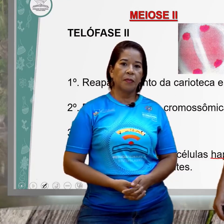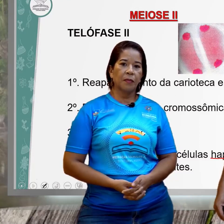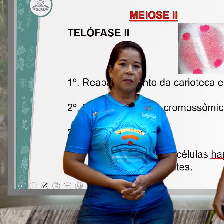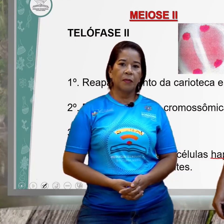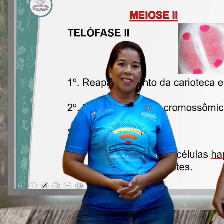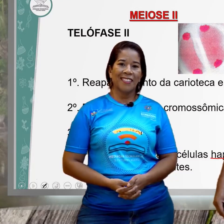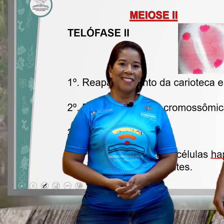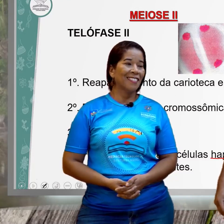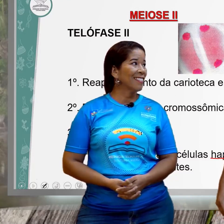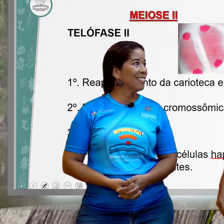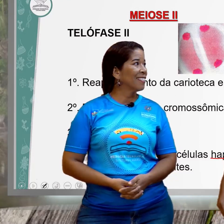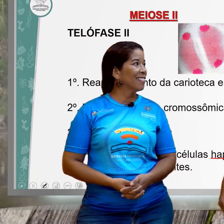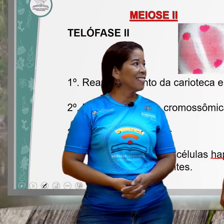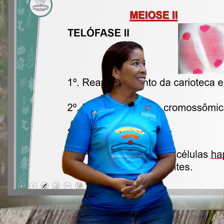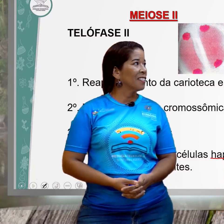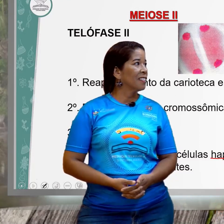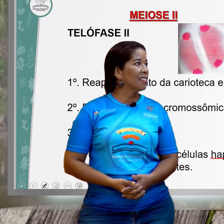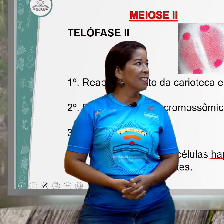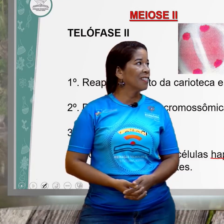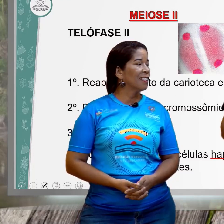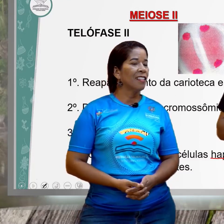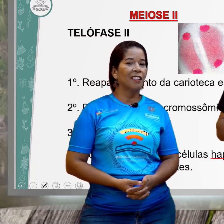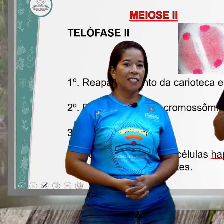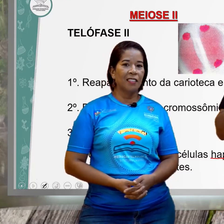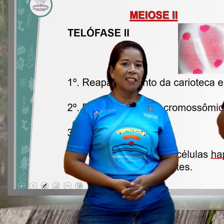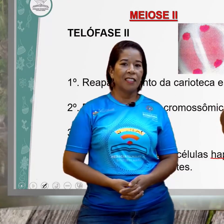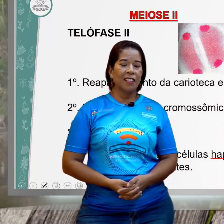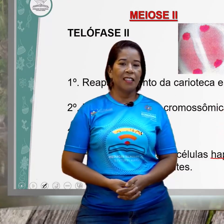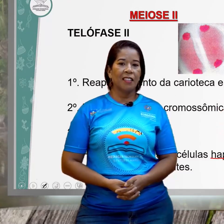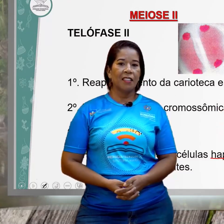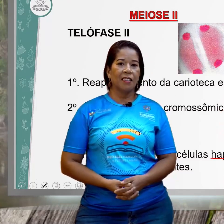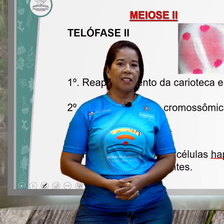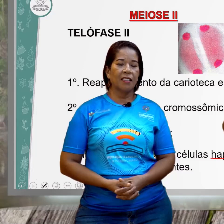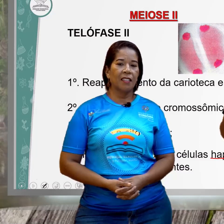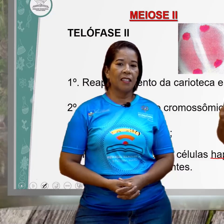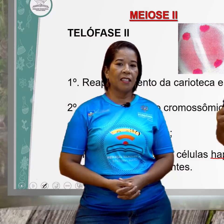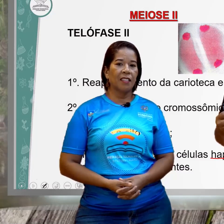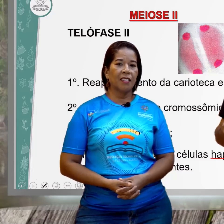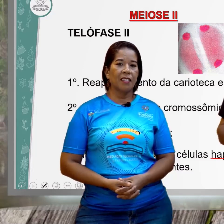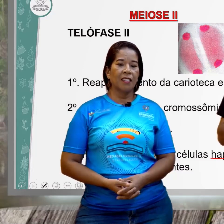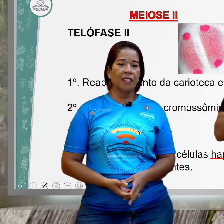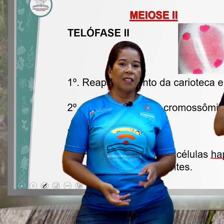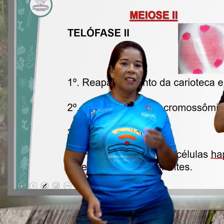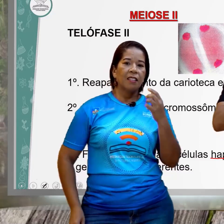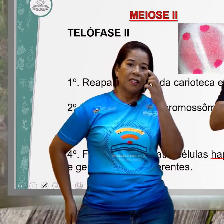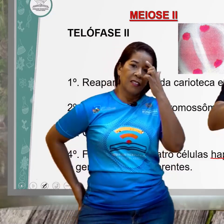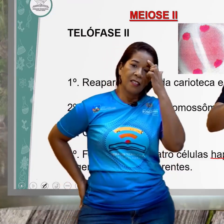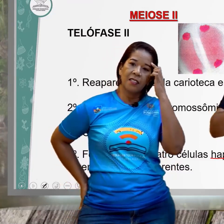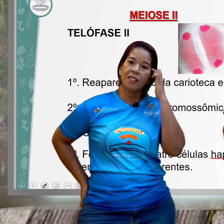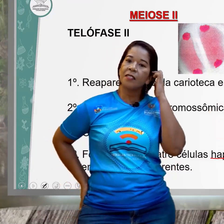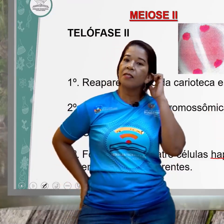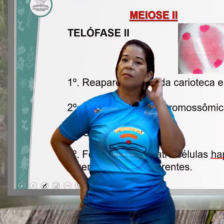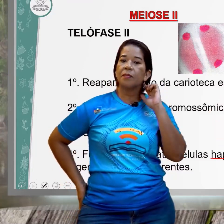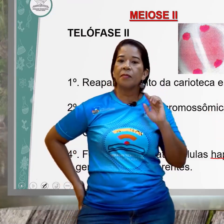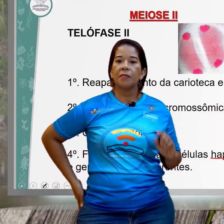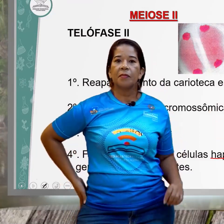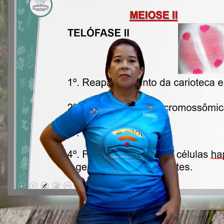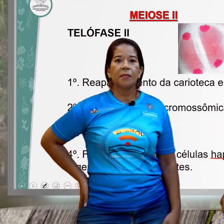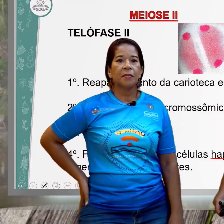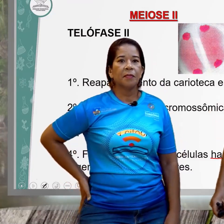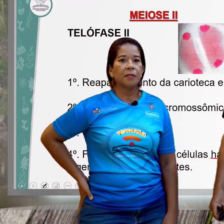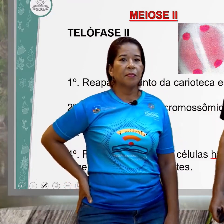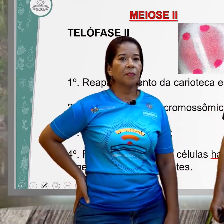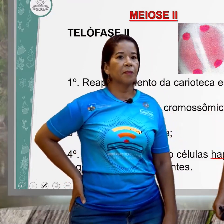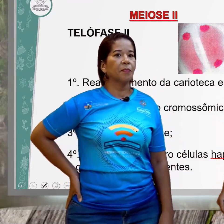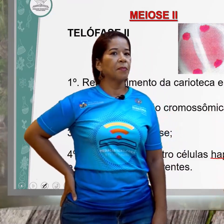né? A menina ser parecida, idêntica à mãe, enfim. É justamente lá no crossing over que vai ocorrer esse embaralhamento. Então, o